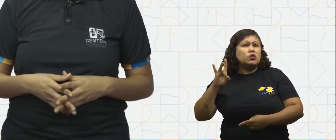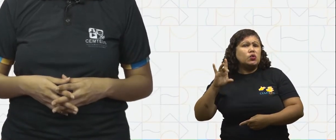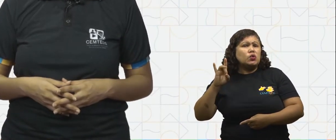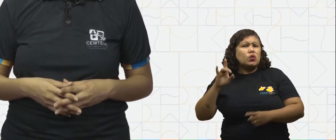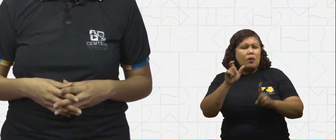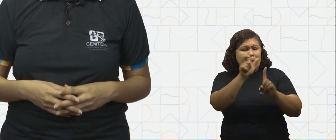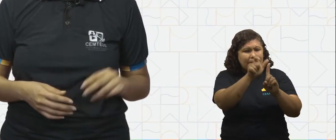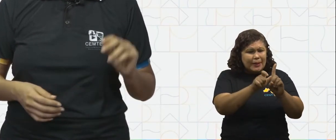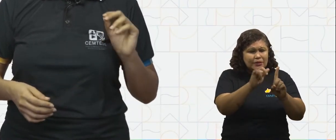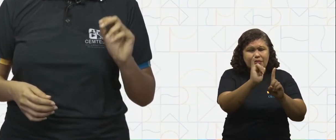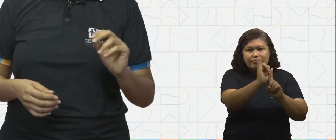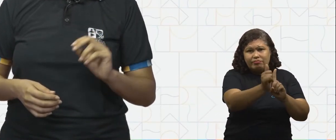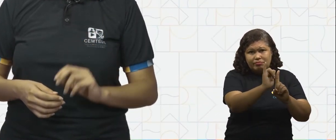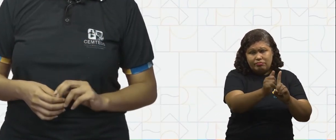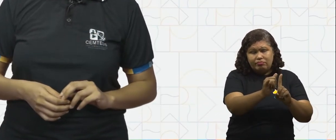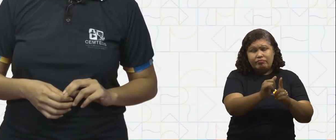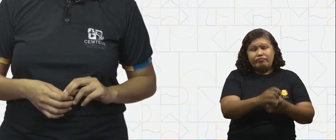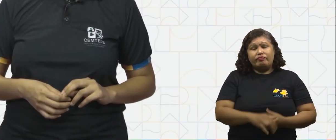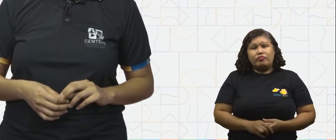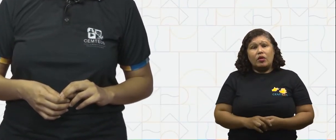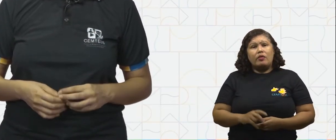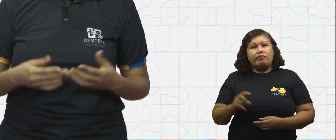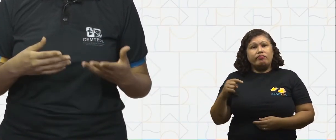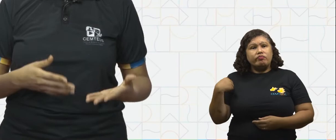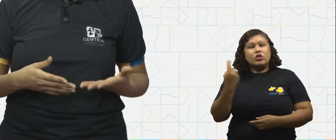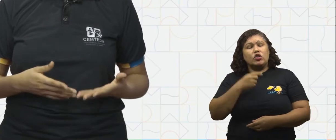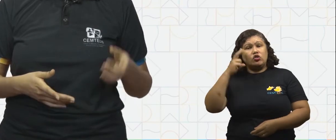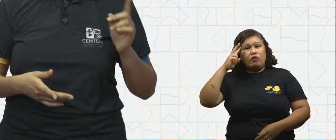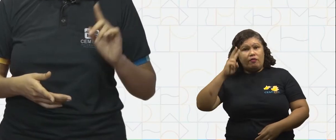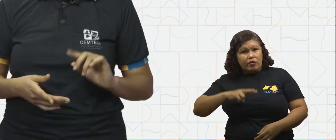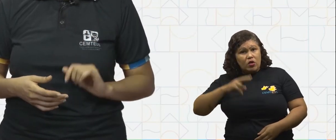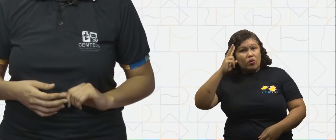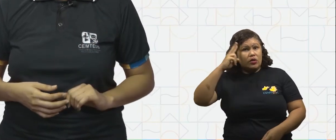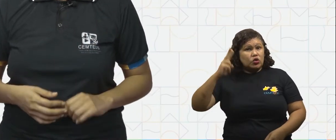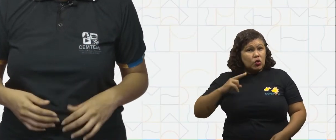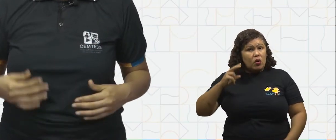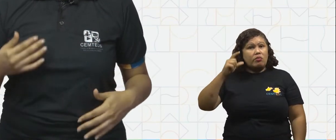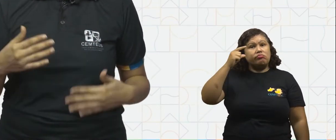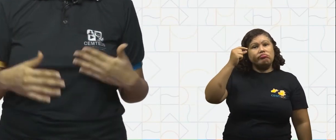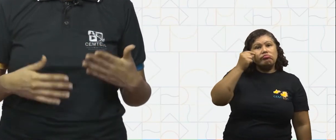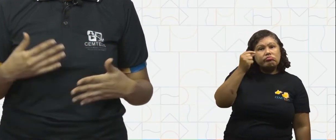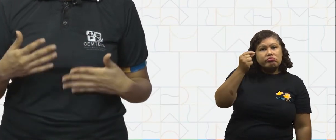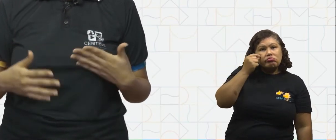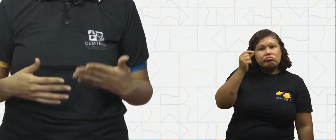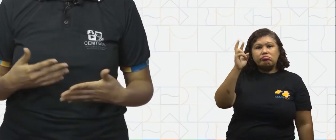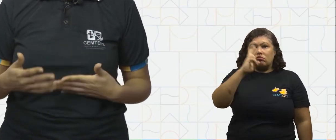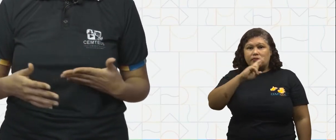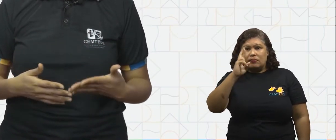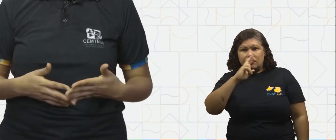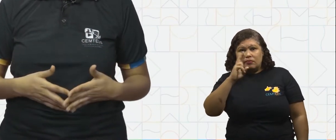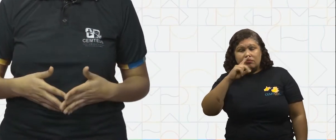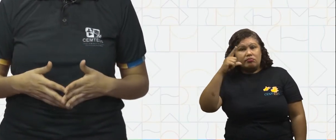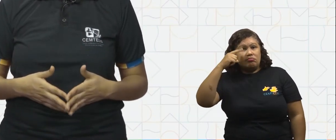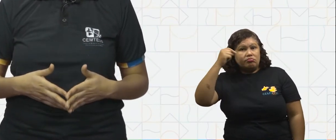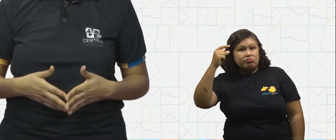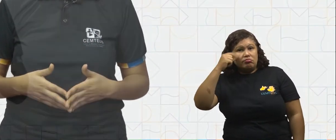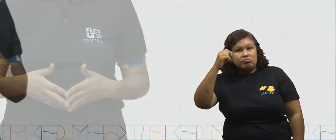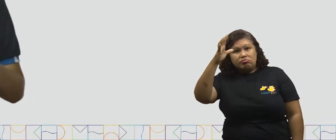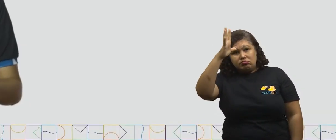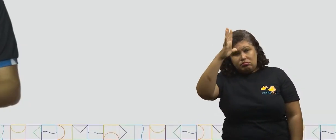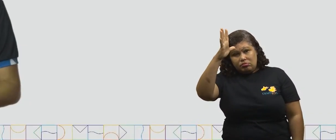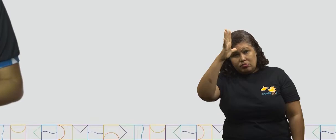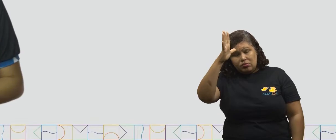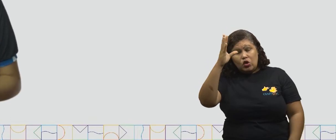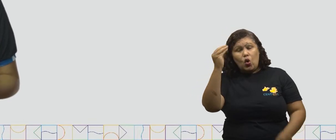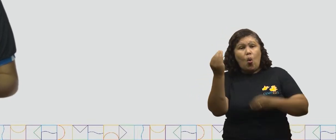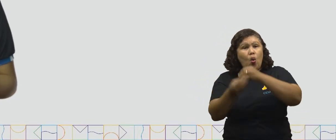das personagens. Vimos a história do ratinho, do galo e do gato e reorganizamos o que não estava no lugar.